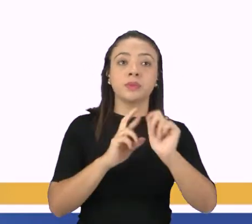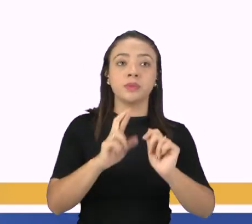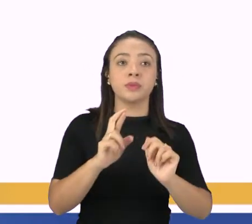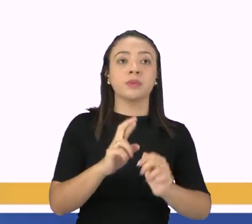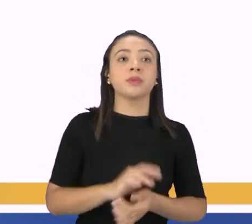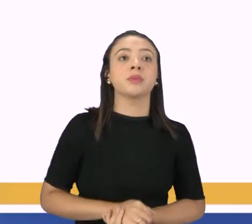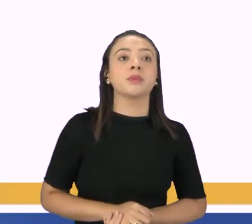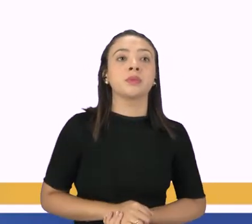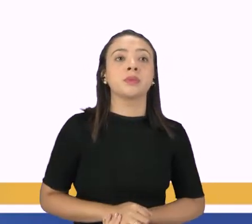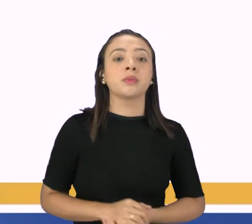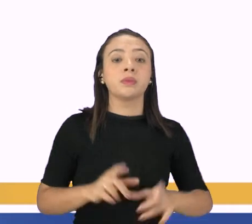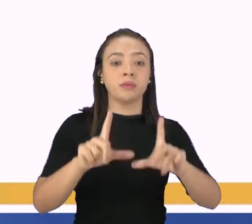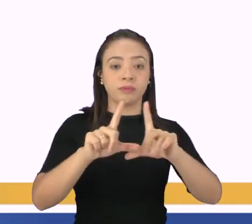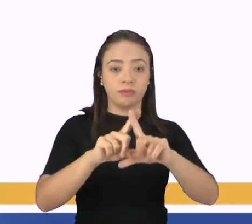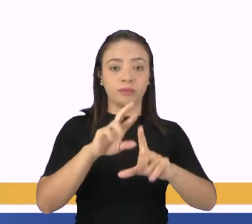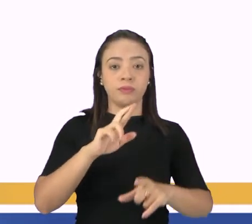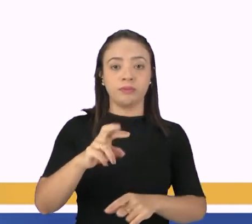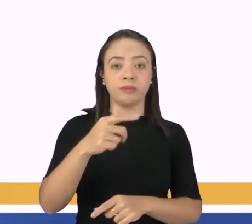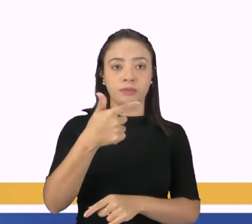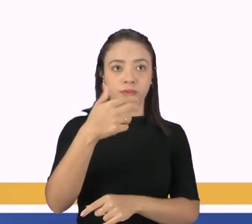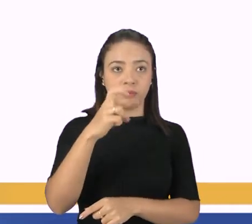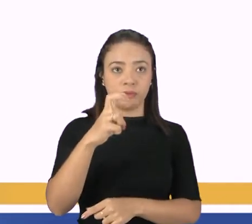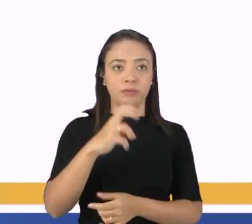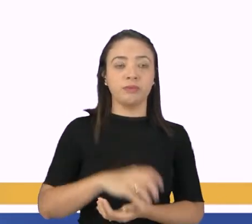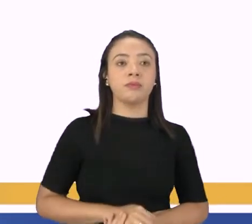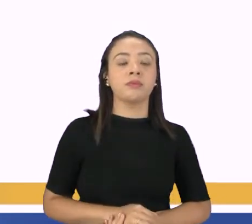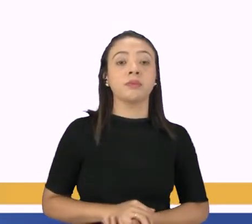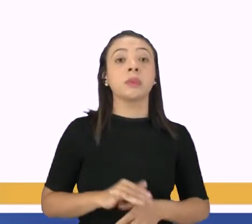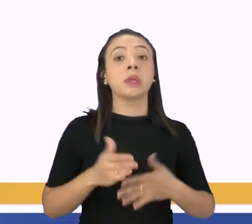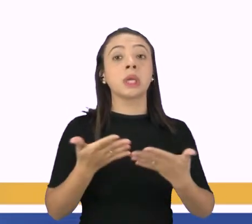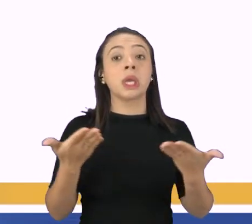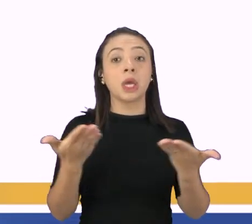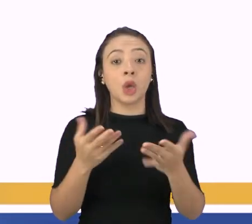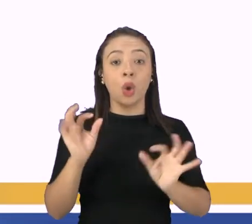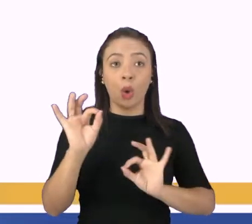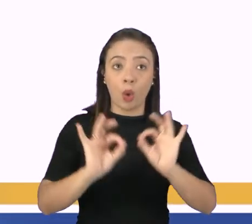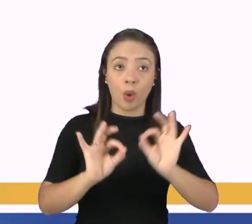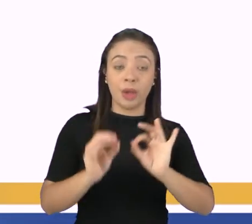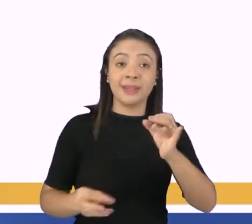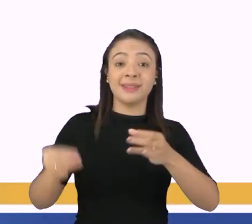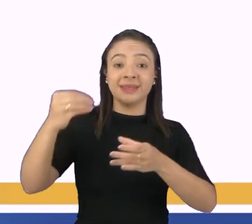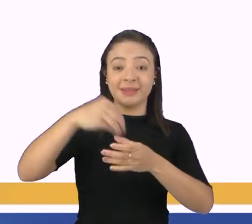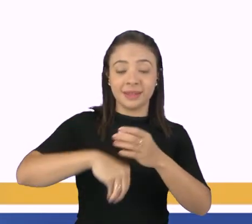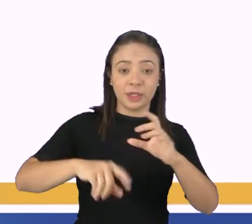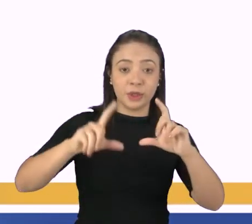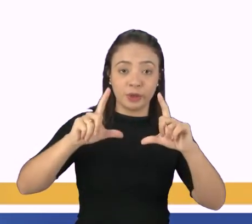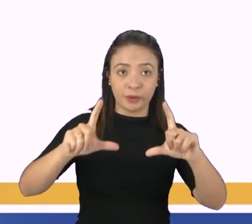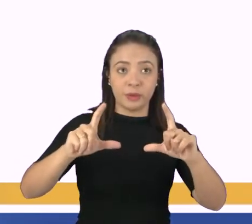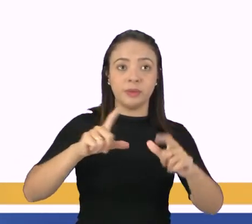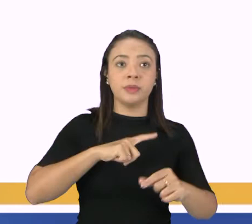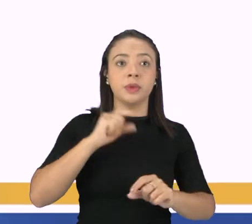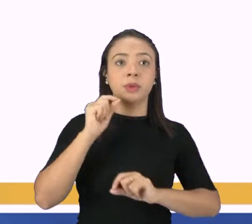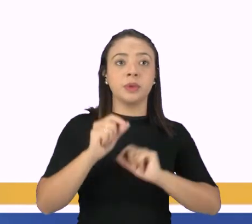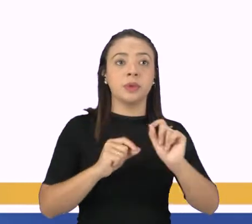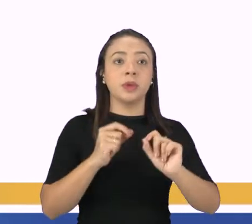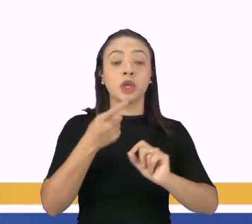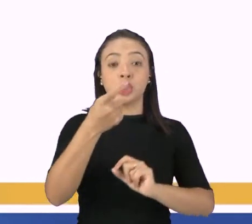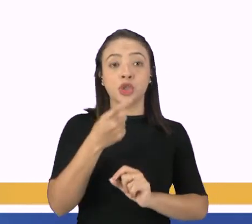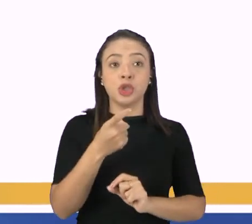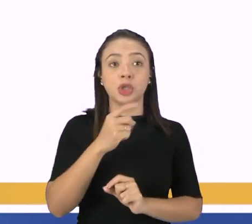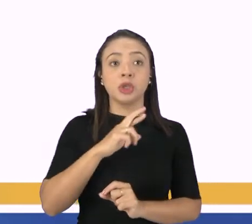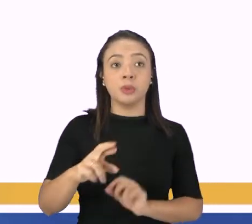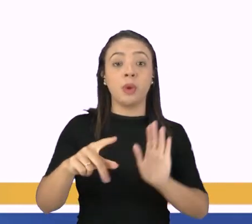igual a 25, certo? Então, agora, colocando isso dentro da fórmula, temos x igual